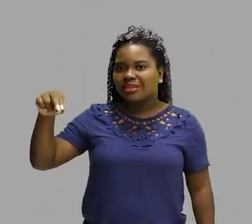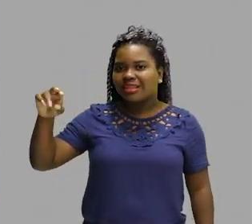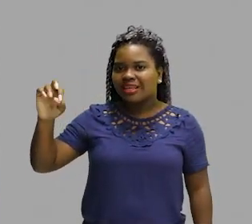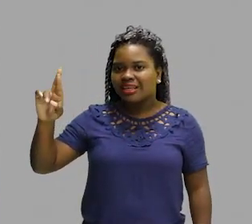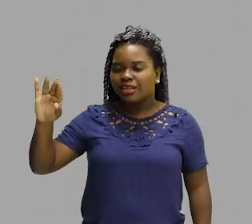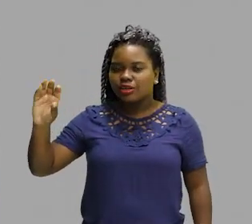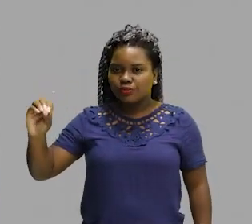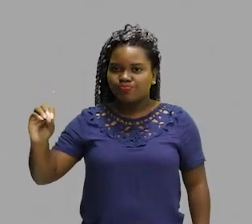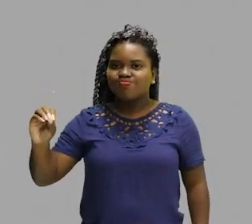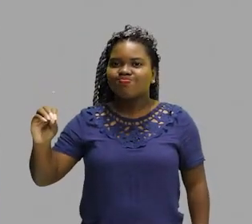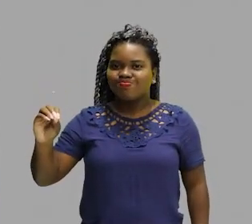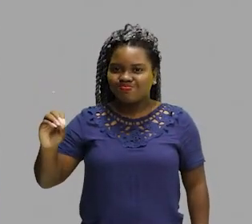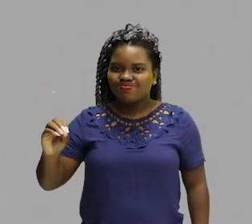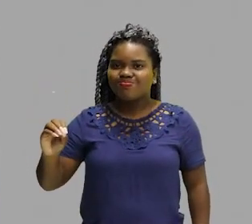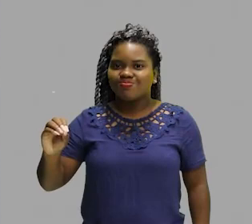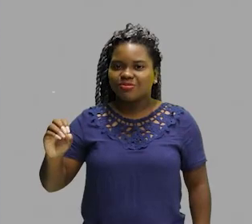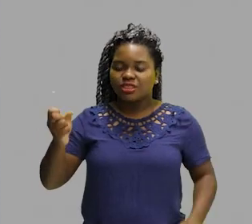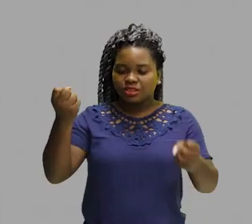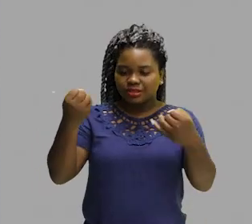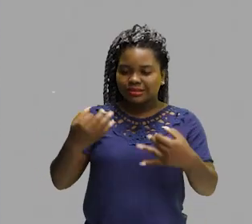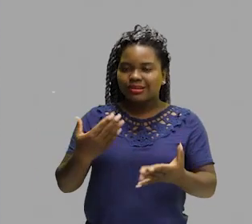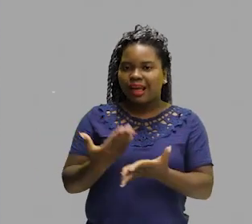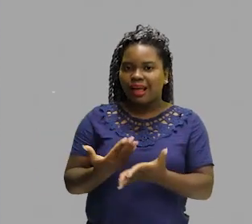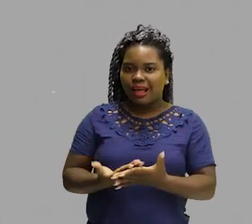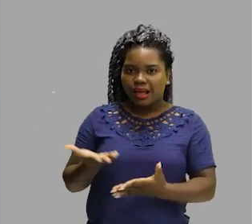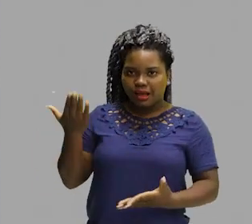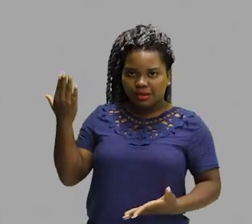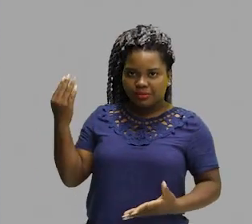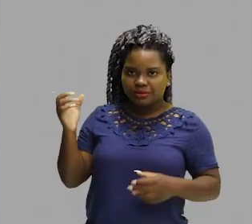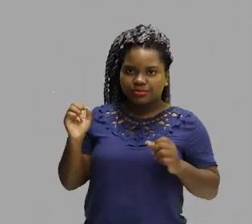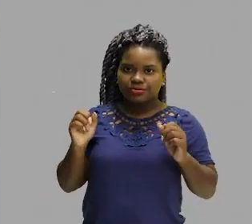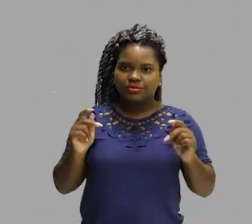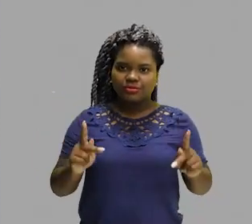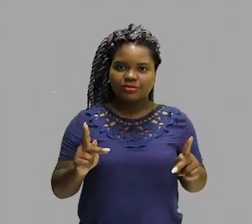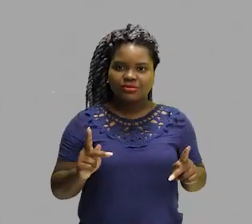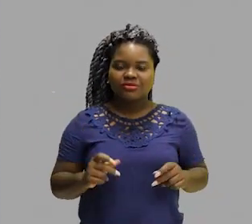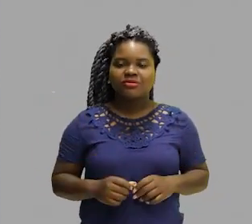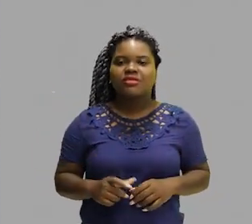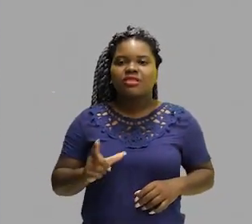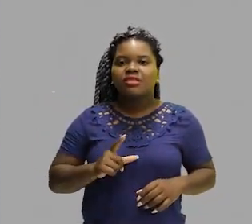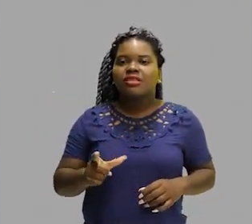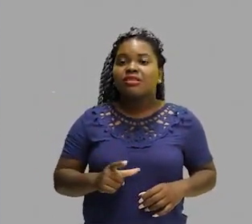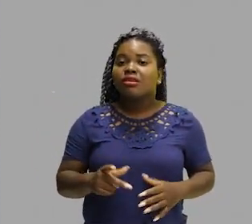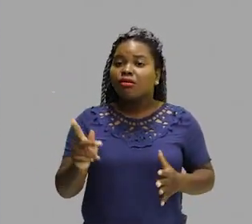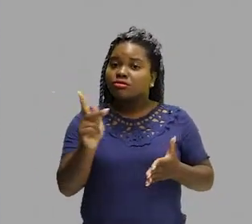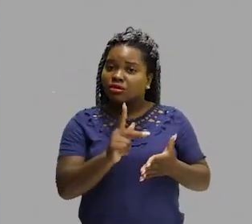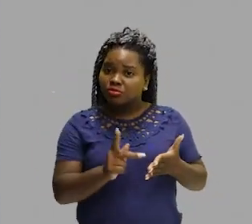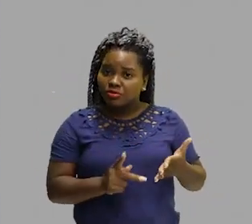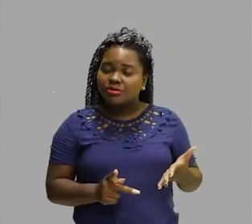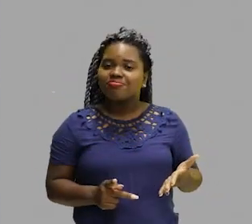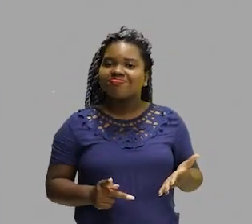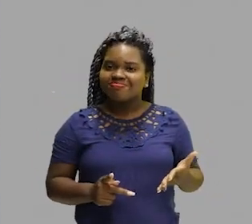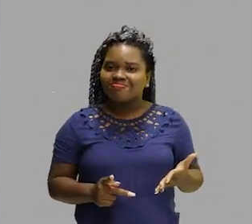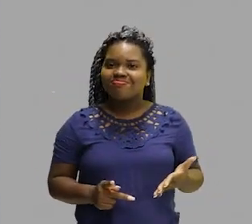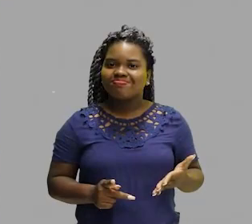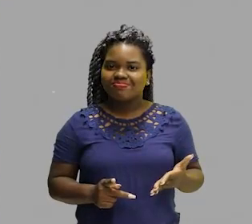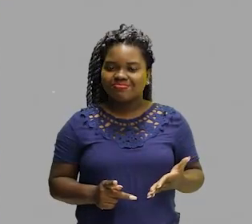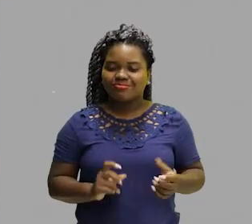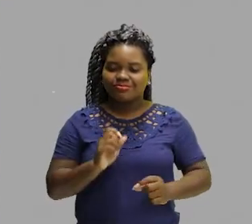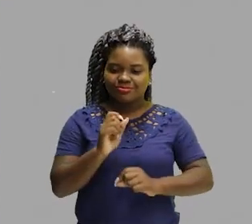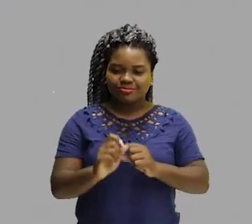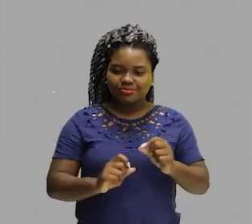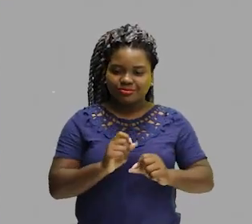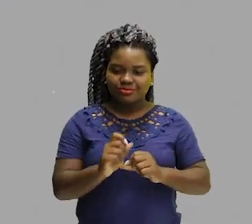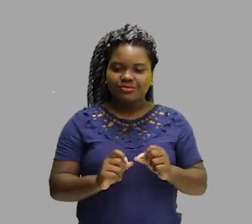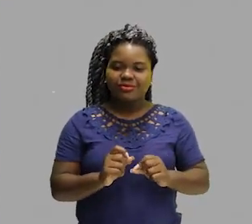anteriores do movimento trovadoresco, tá? Ou trovadorismo. E a poesia palaciana é esse momento